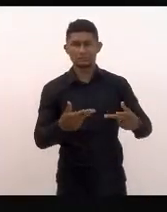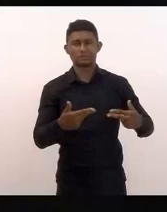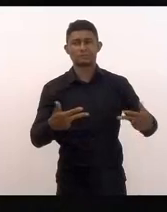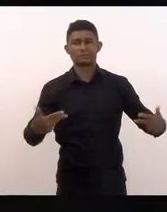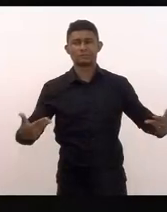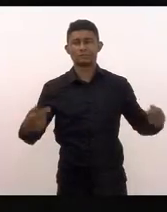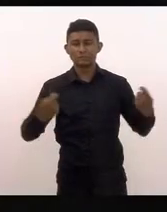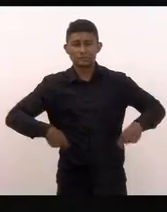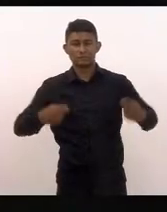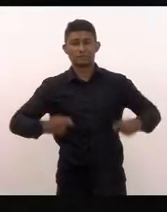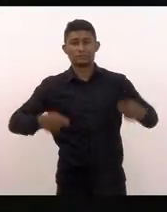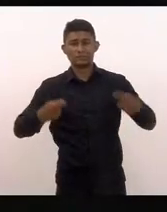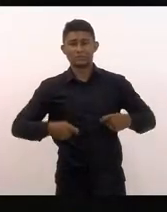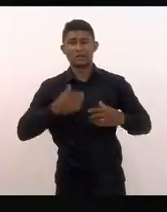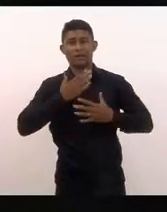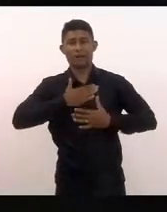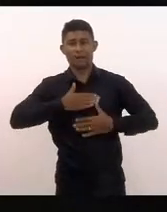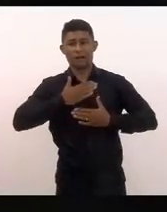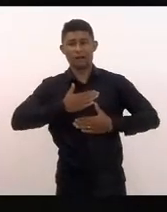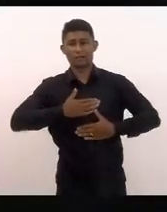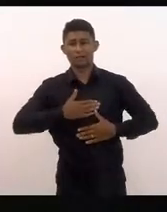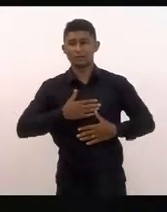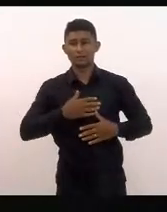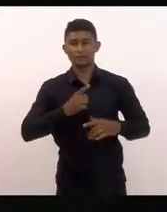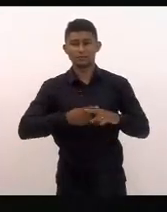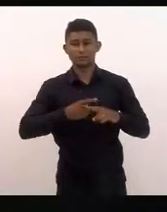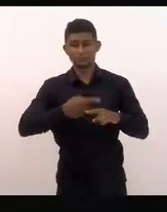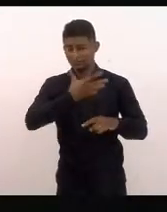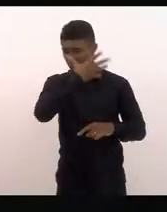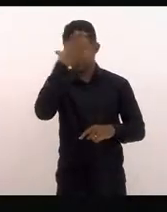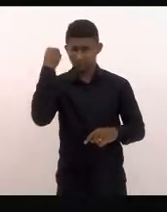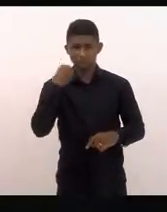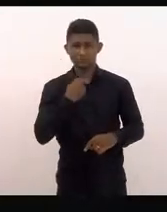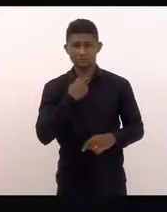pausadamente, porque a gente não pode esquecer do pensionista,